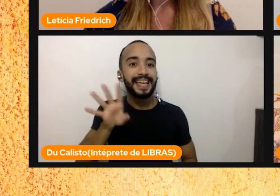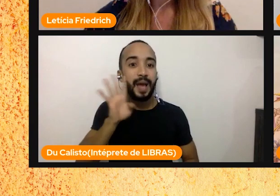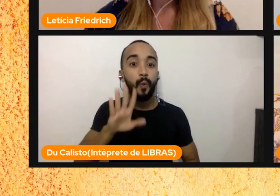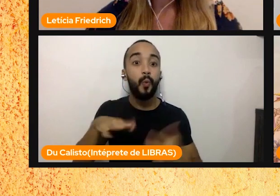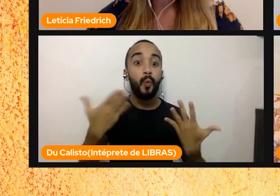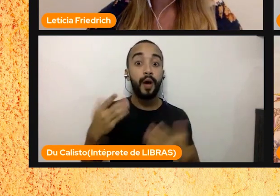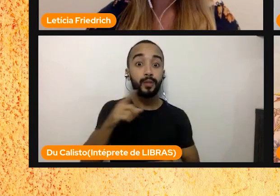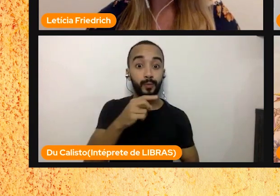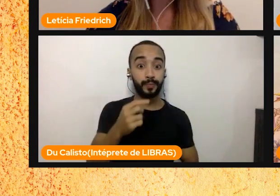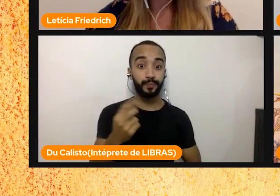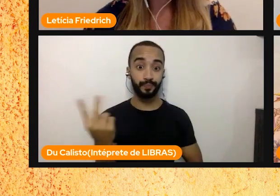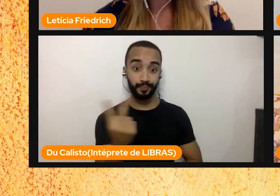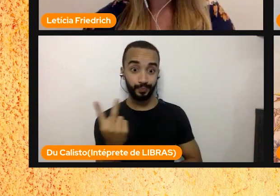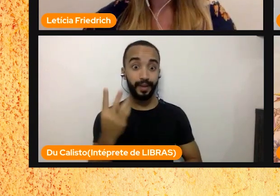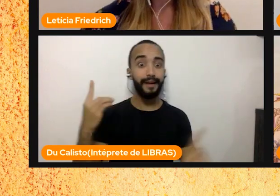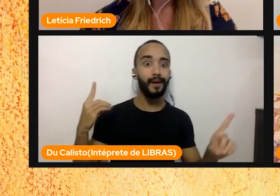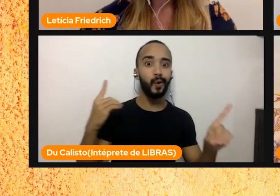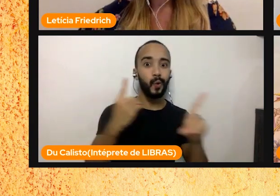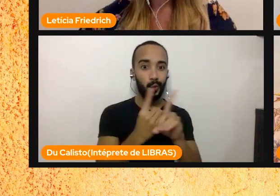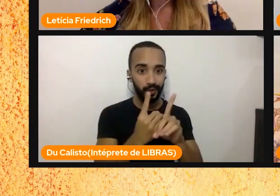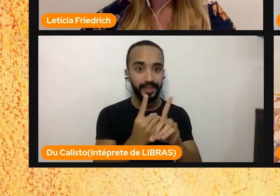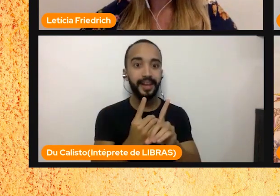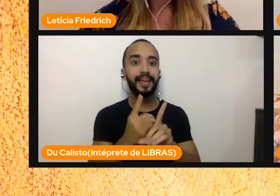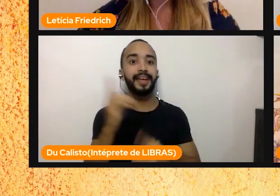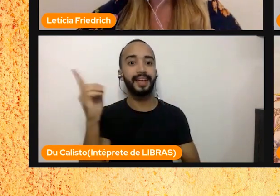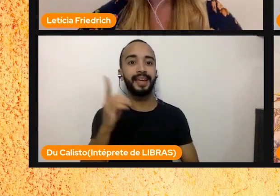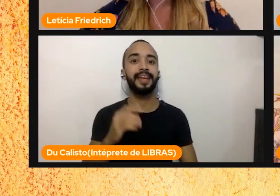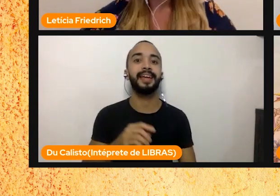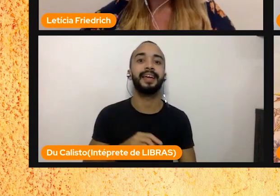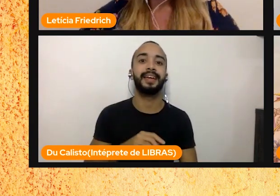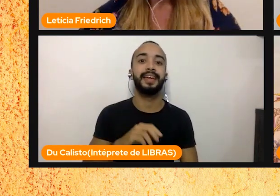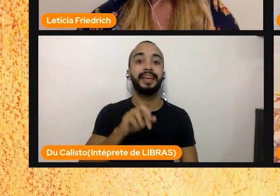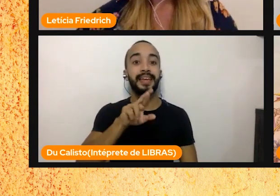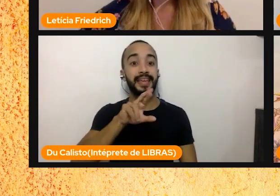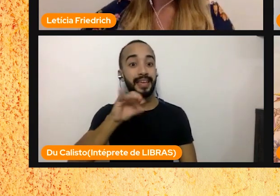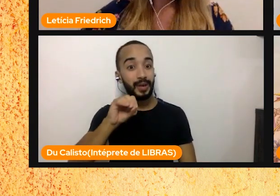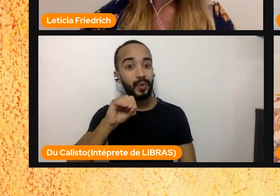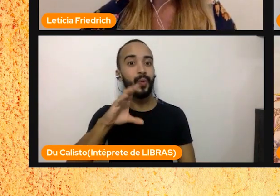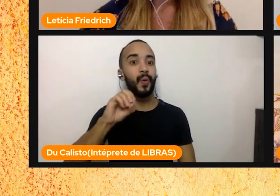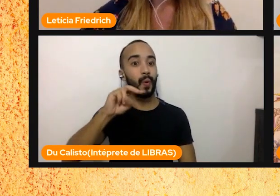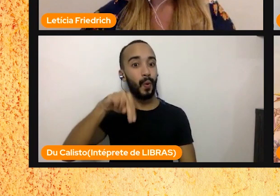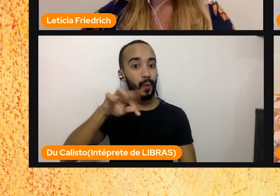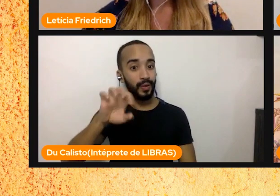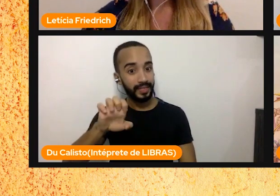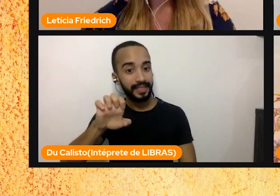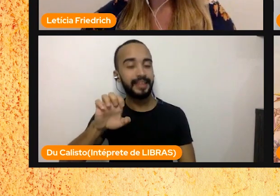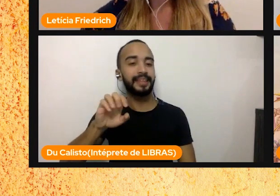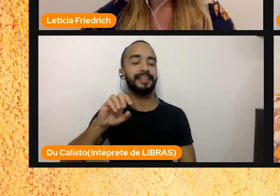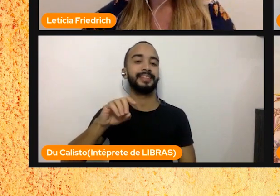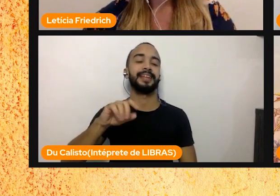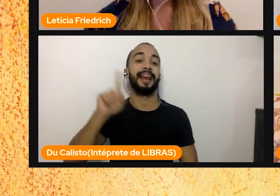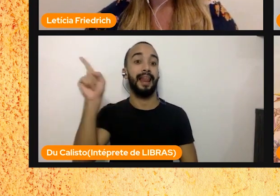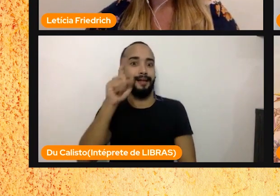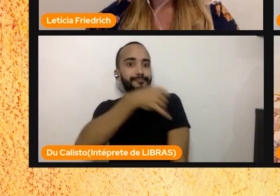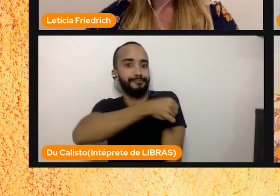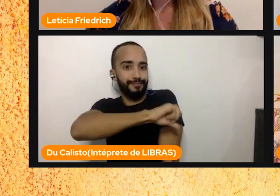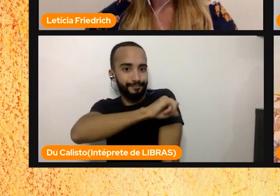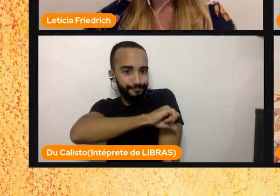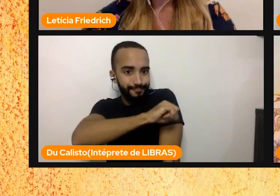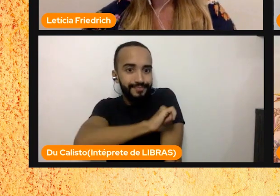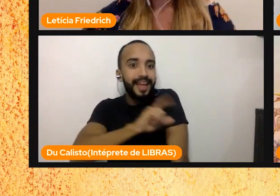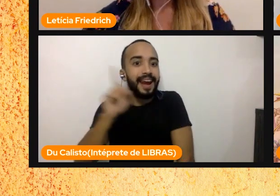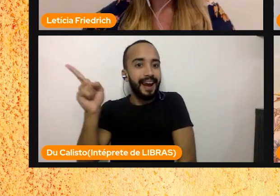Rio Content Market, não era Rio 2C ainda, era Rio Content Market, lá no Rio de Janeiro, e a gente apostou